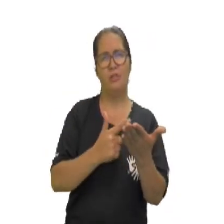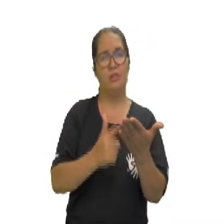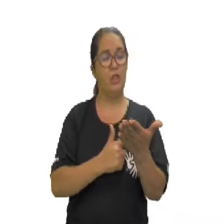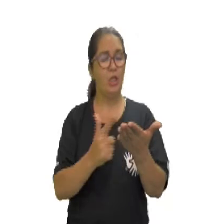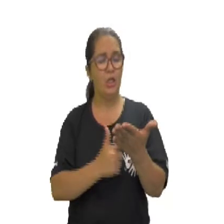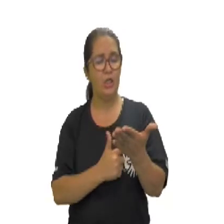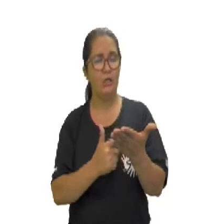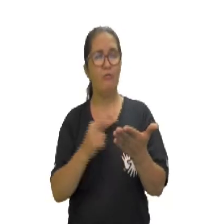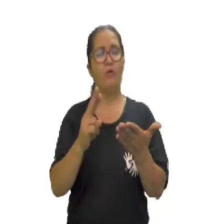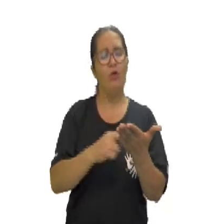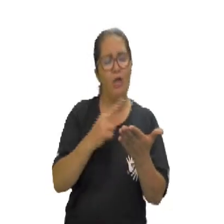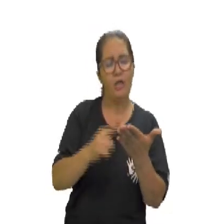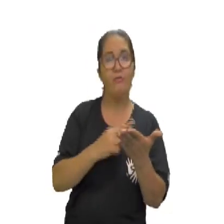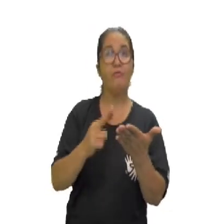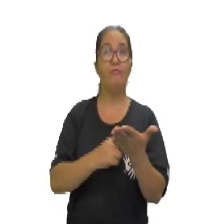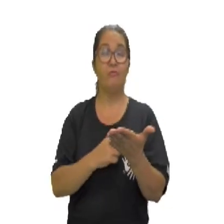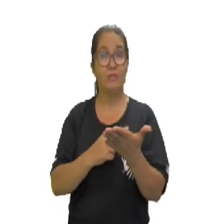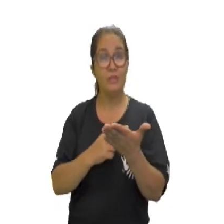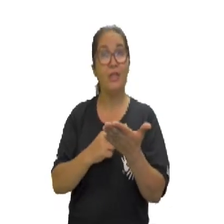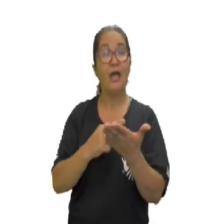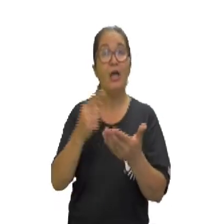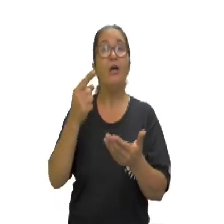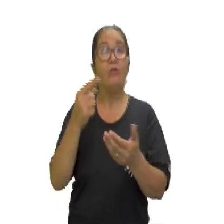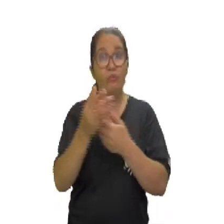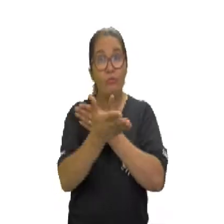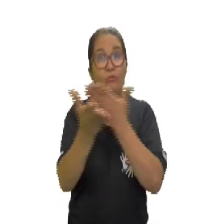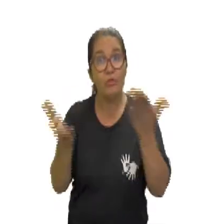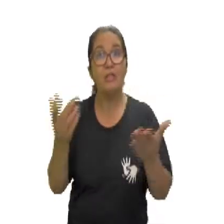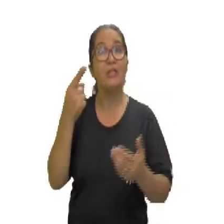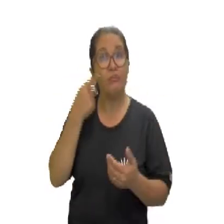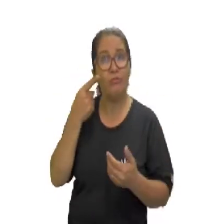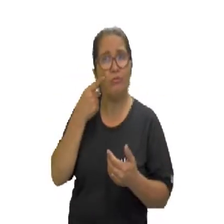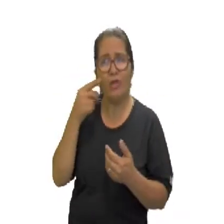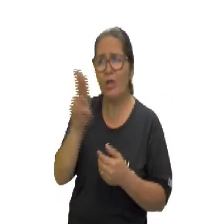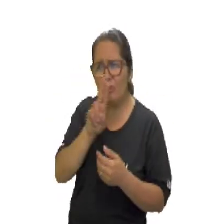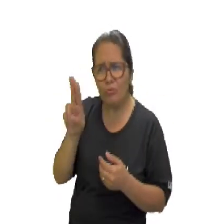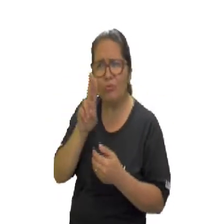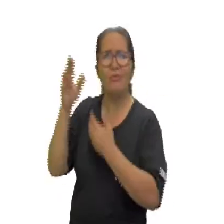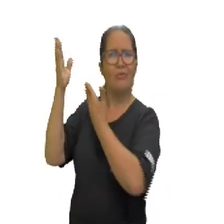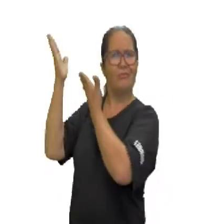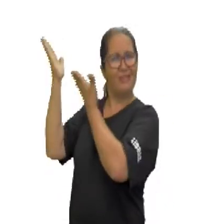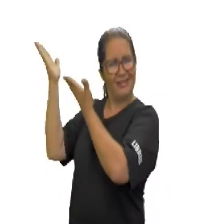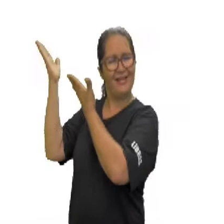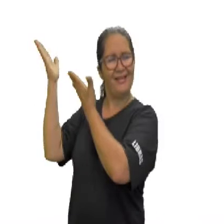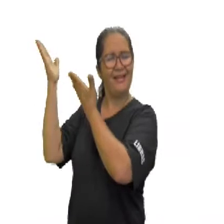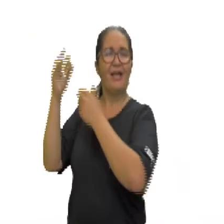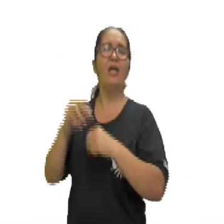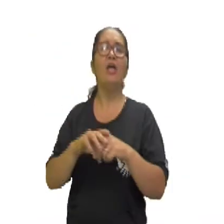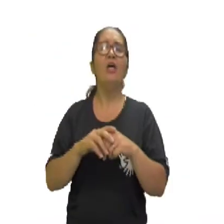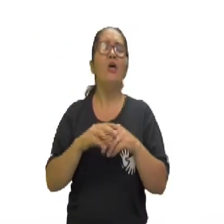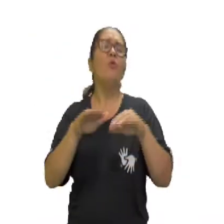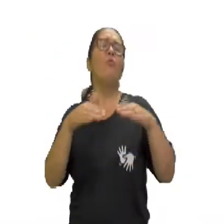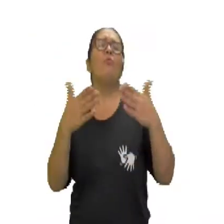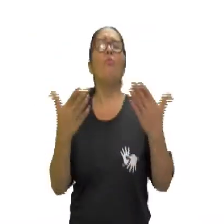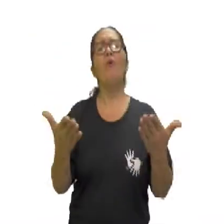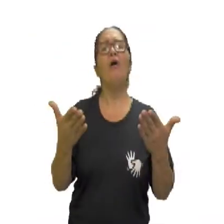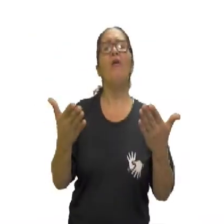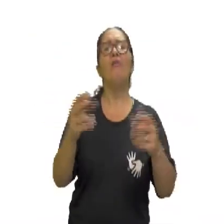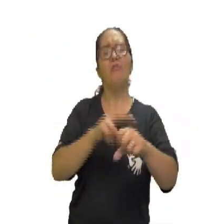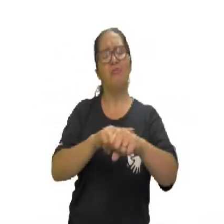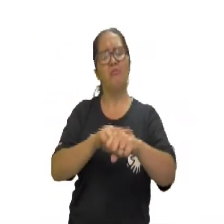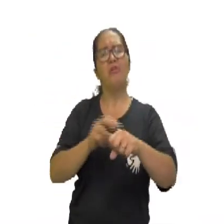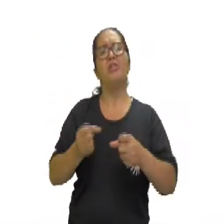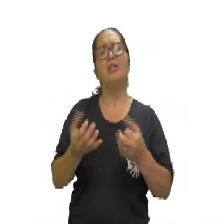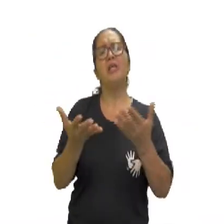encontrar esse tipo de nome. E aí é importante saber a qual tipo de vegetação ele se refere. Então, a savana